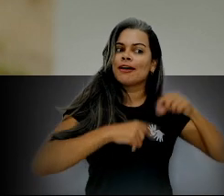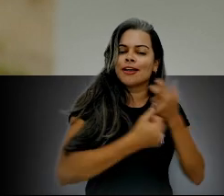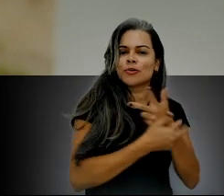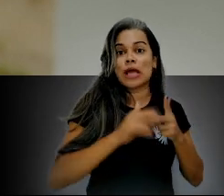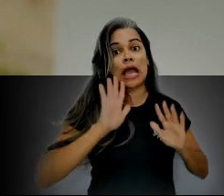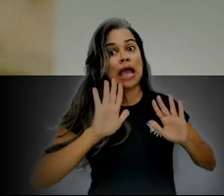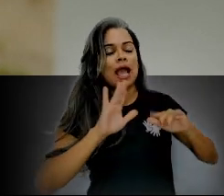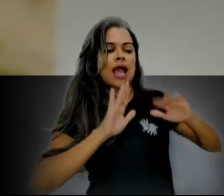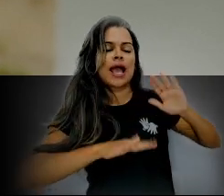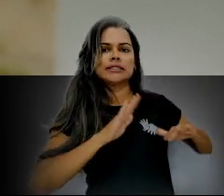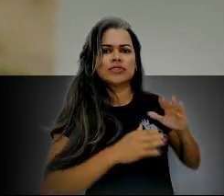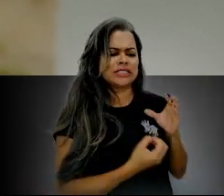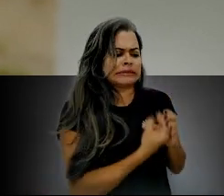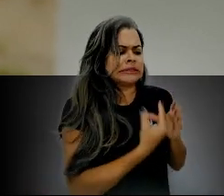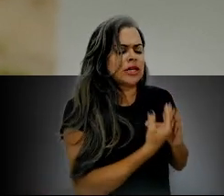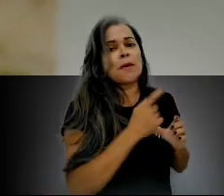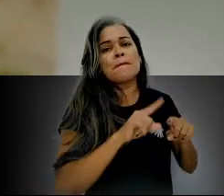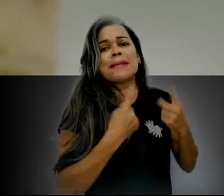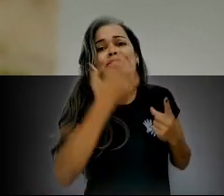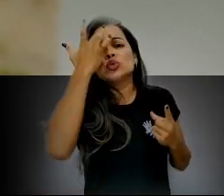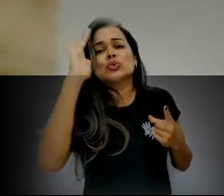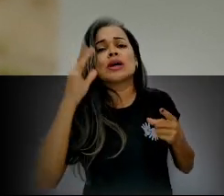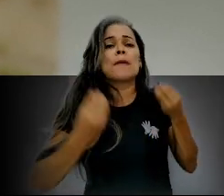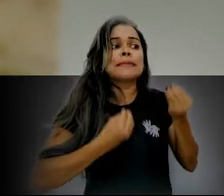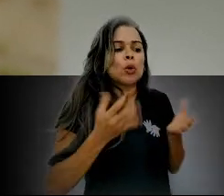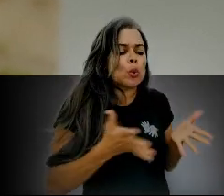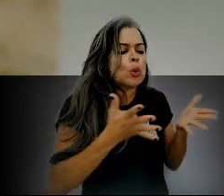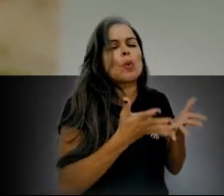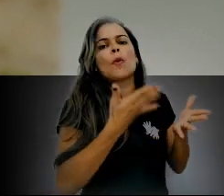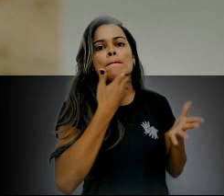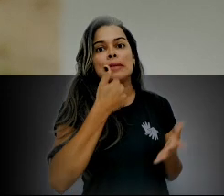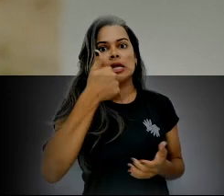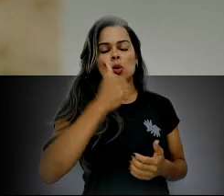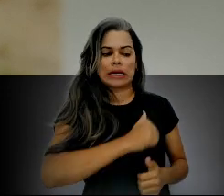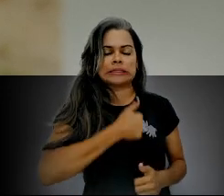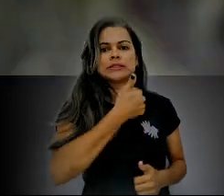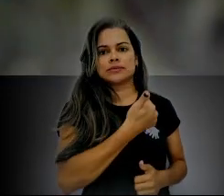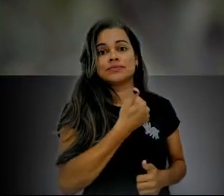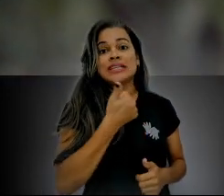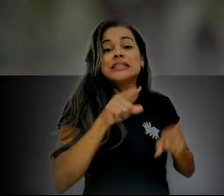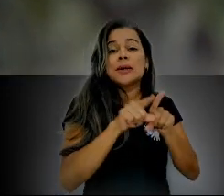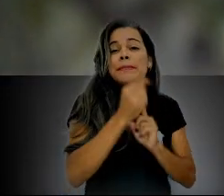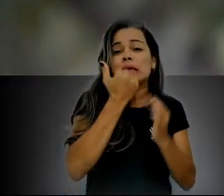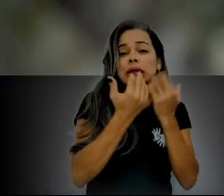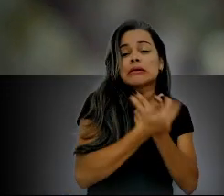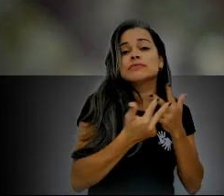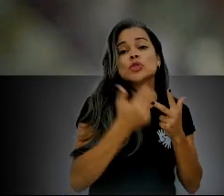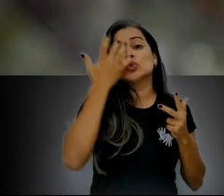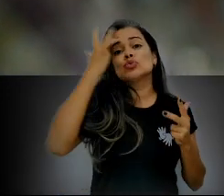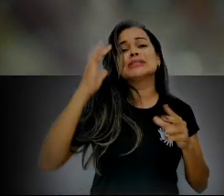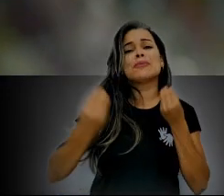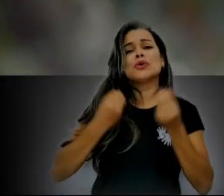porque às vezes a gente produz Mas a gente não sabe beneficiar e muito menos se alimentado esse produto então às vezes vende